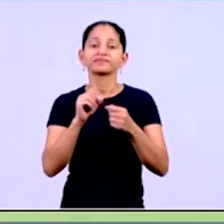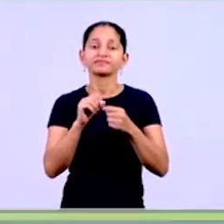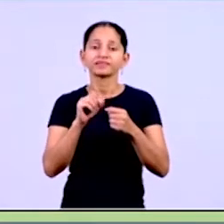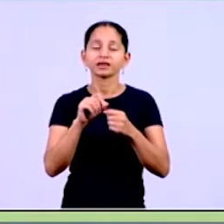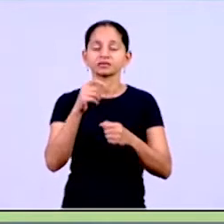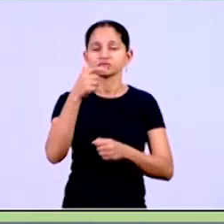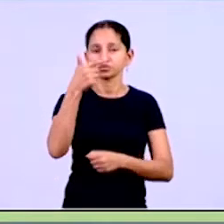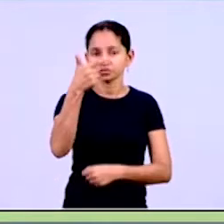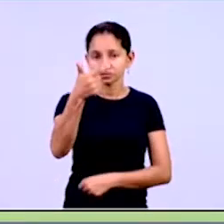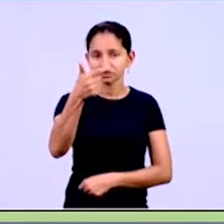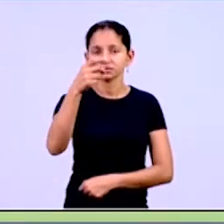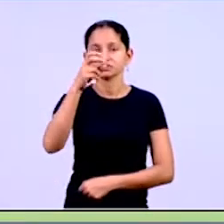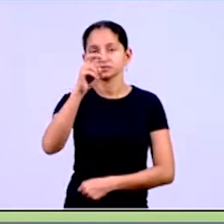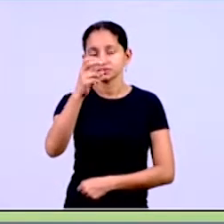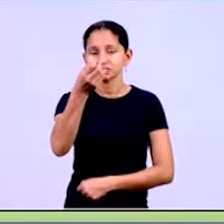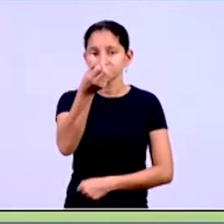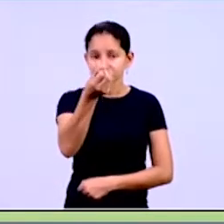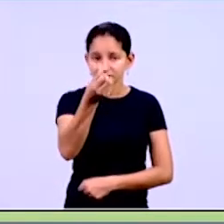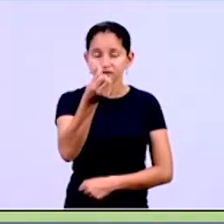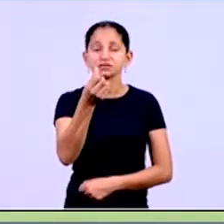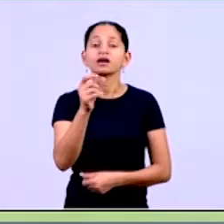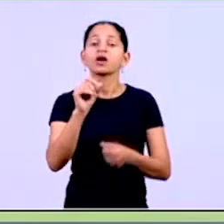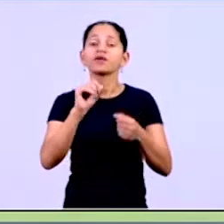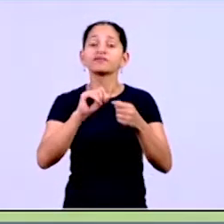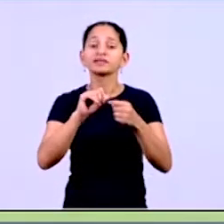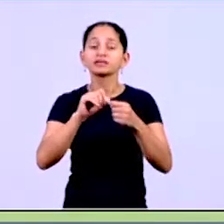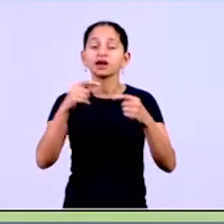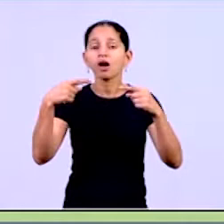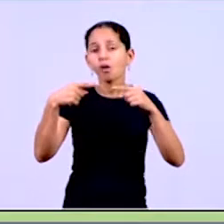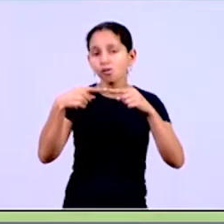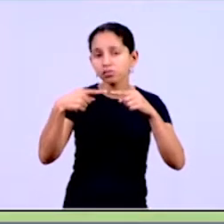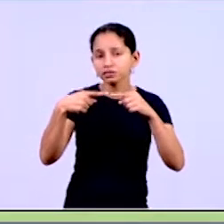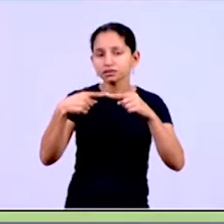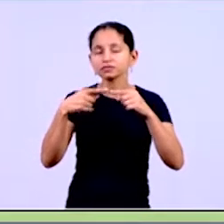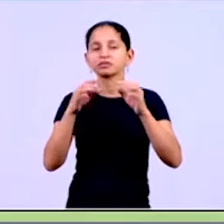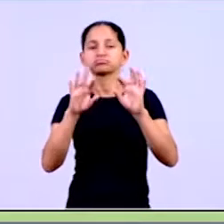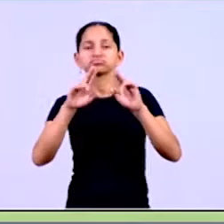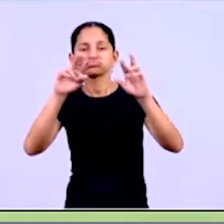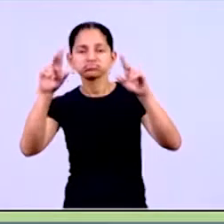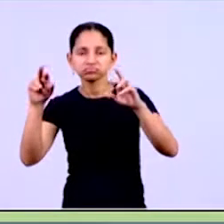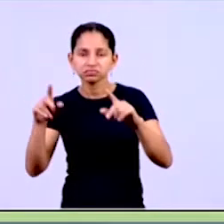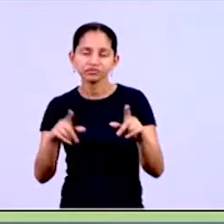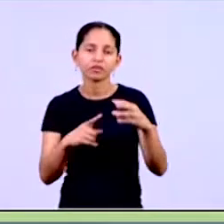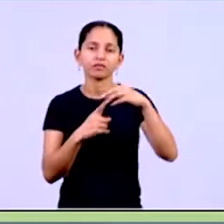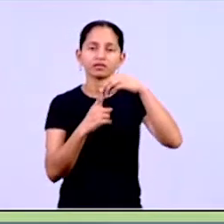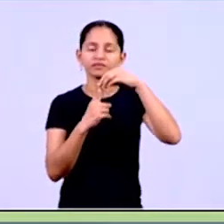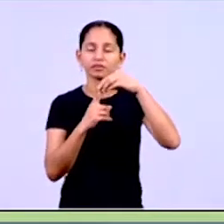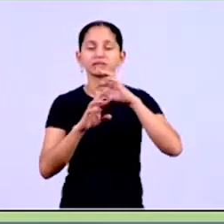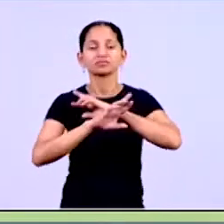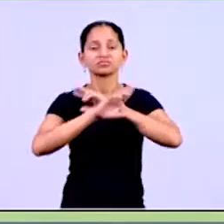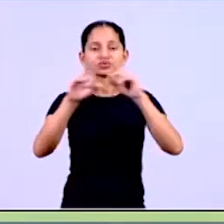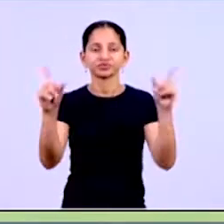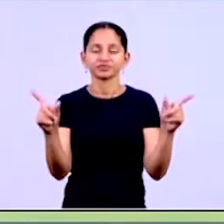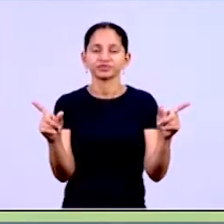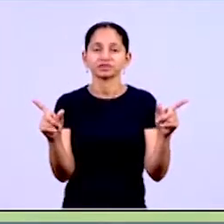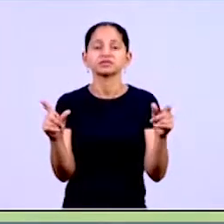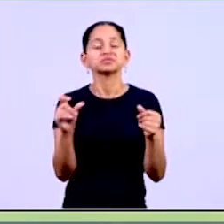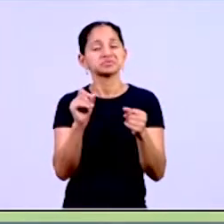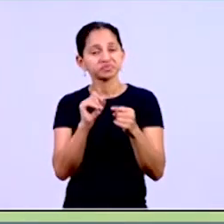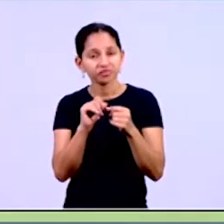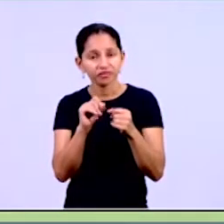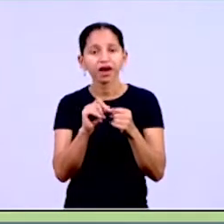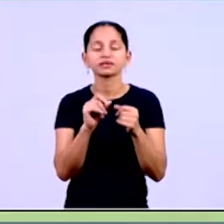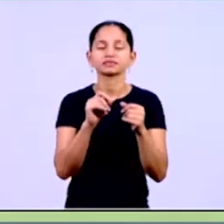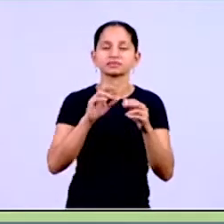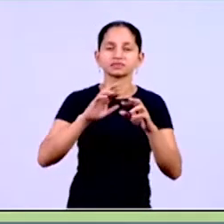256 combinações diferentes. Então, em 1 byte, eu consigo definir 250 tipos de dados, né, na informação, no caso,